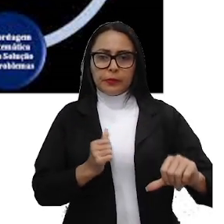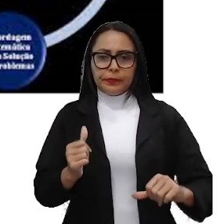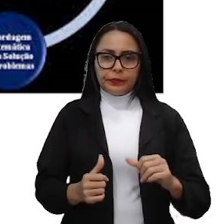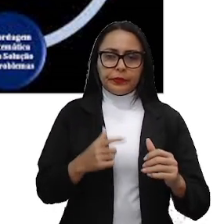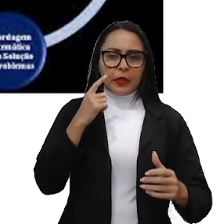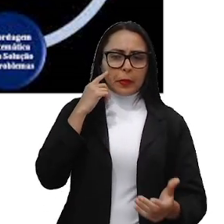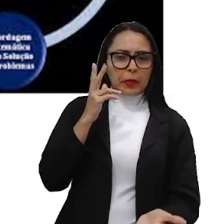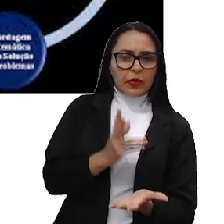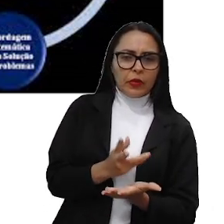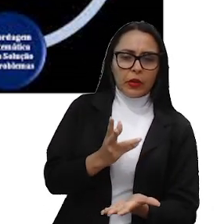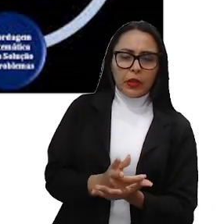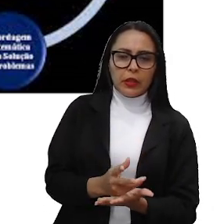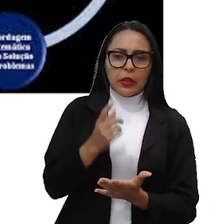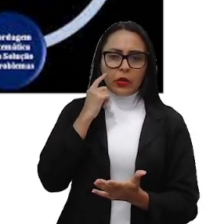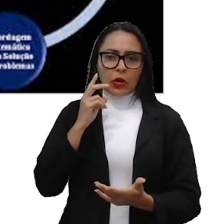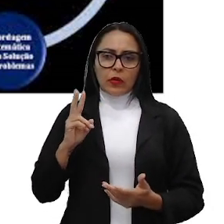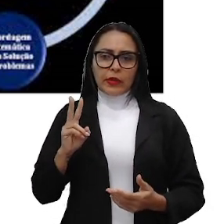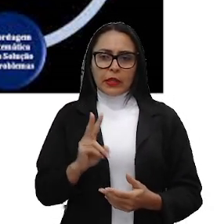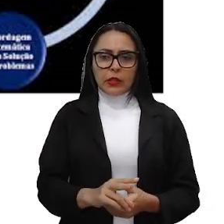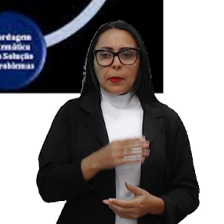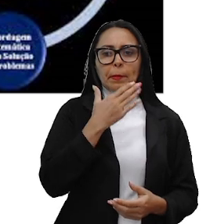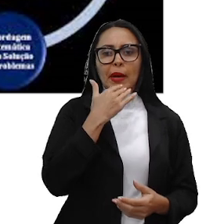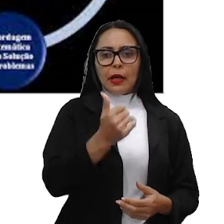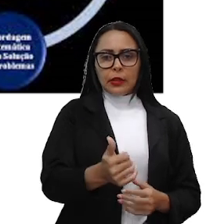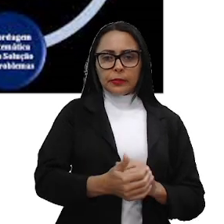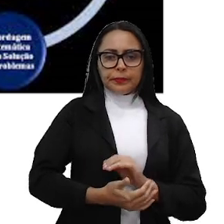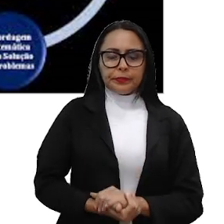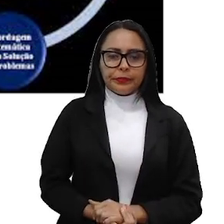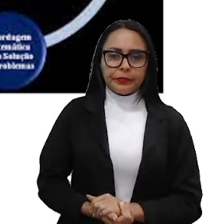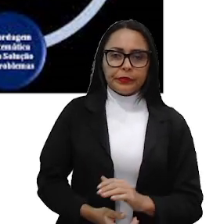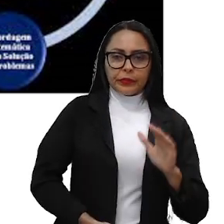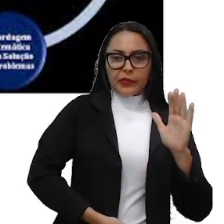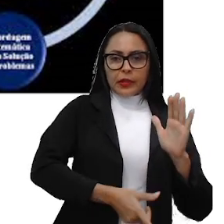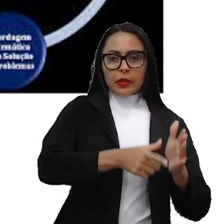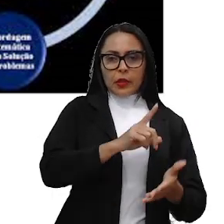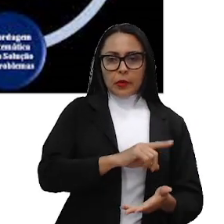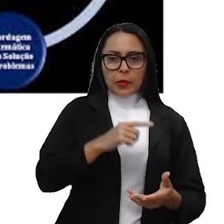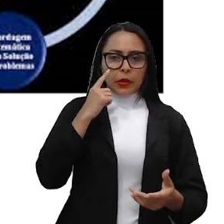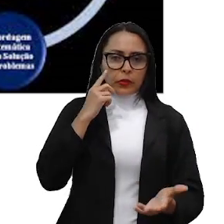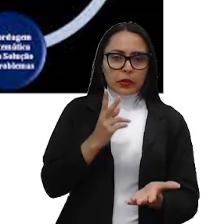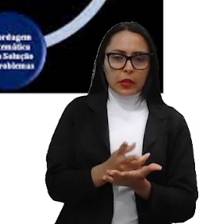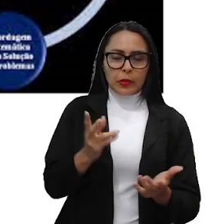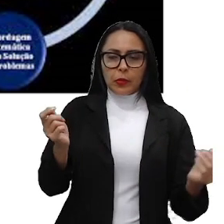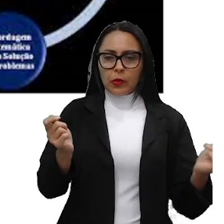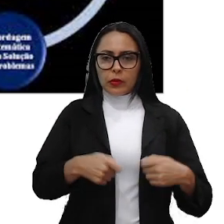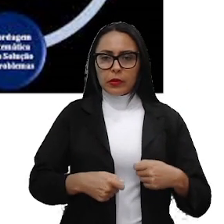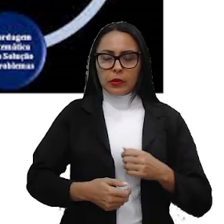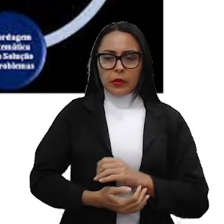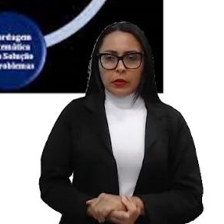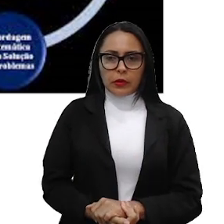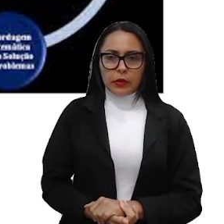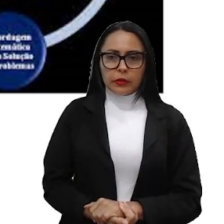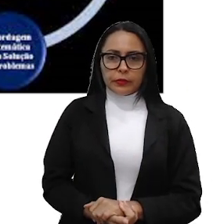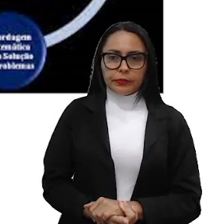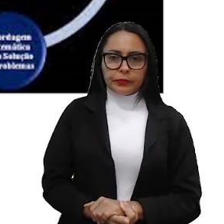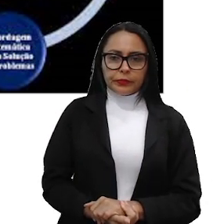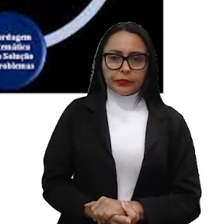mais frequentes e com velocidade cada vez maior, antecipando-se a elas sempre que possível.